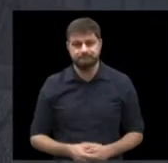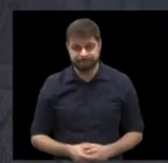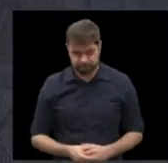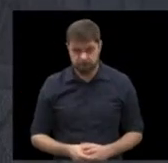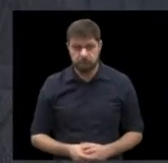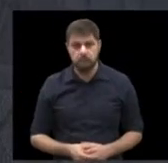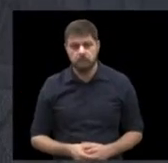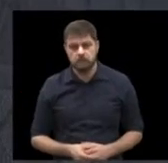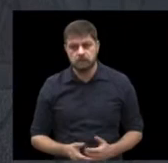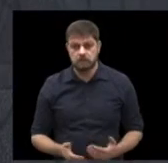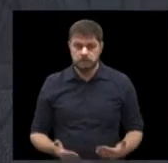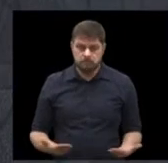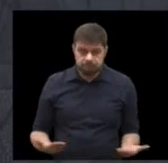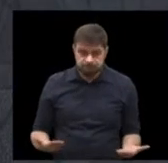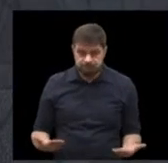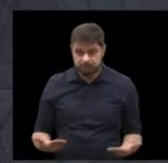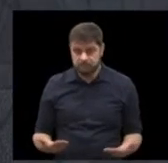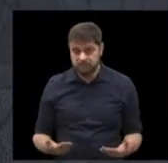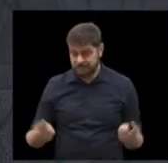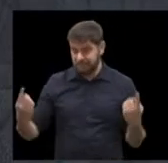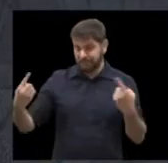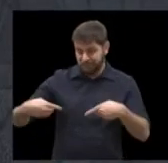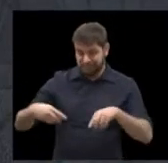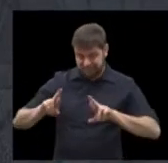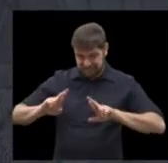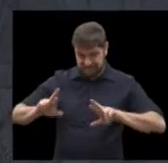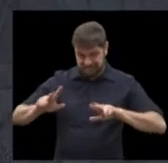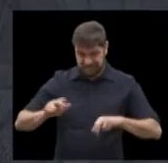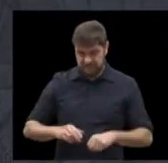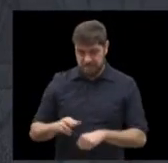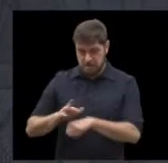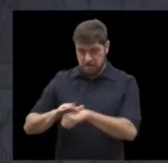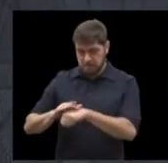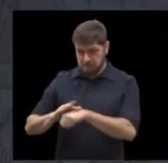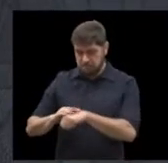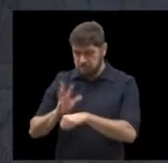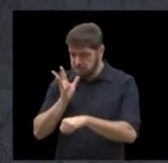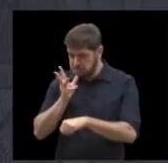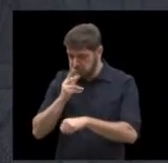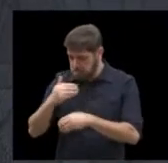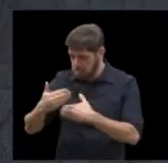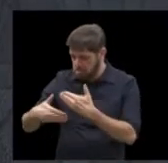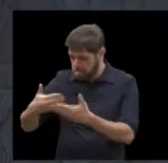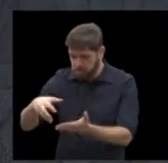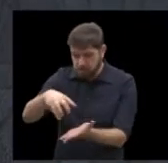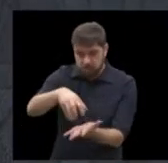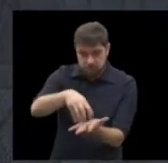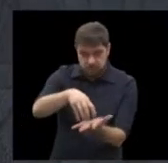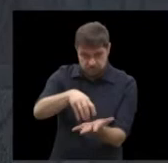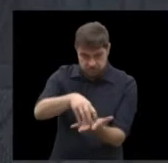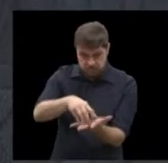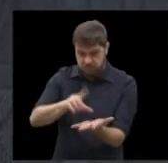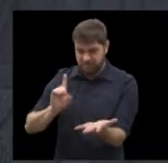rapidez. Às vezes é o contrário, às vezes a doença arrasta, a pessoa chega num pronto-socorro se